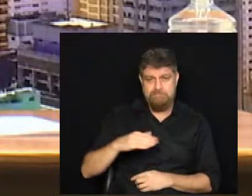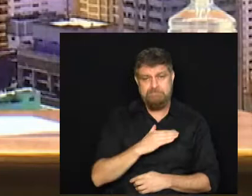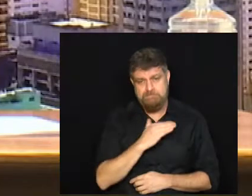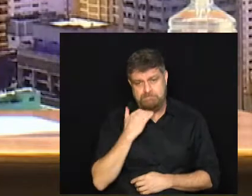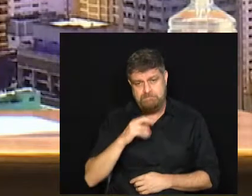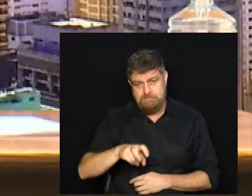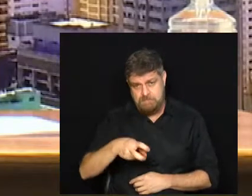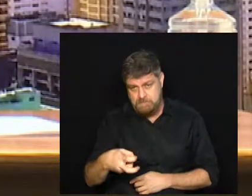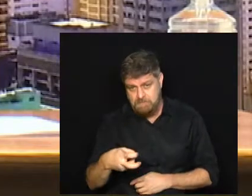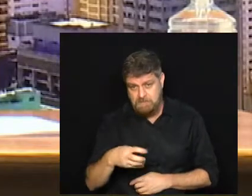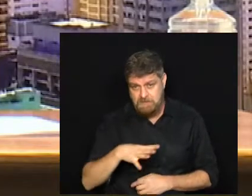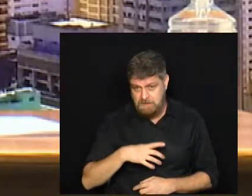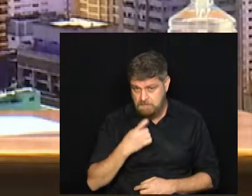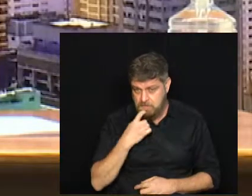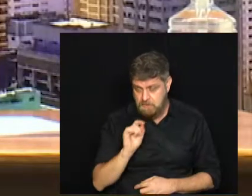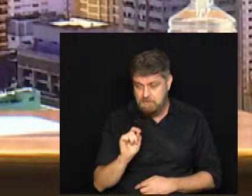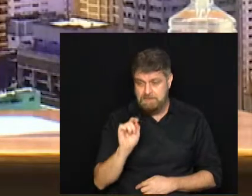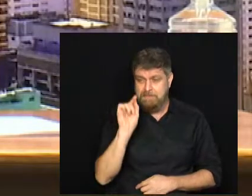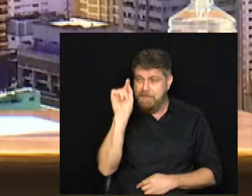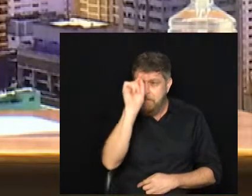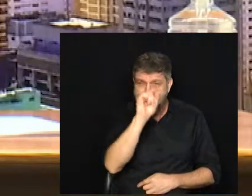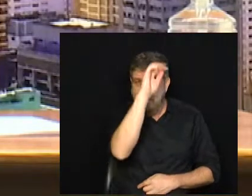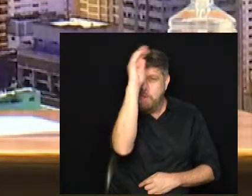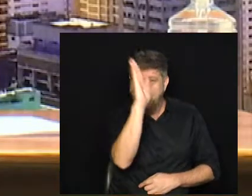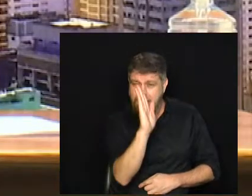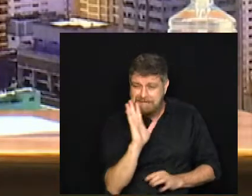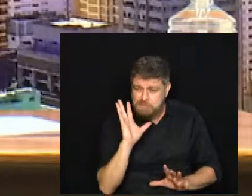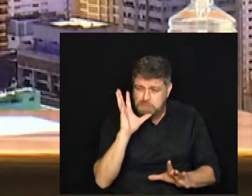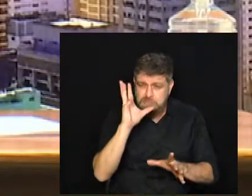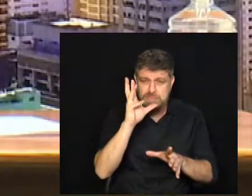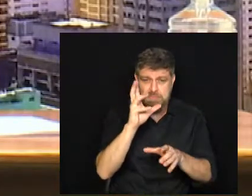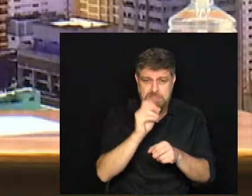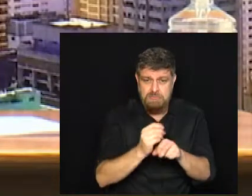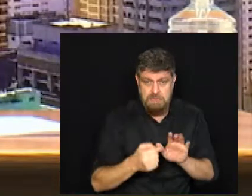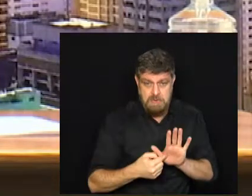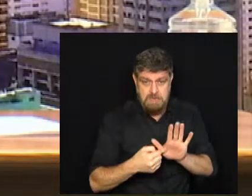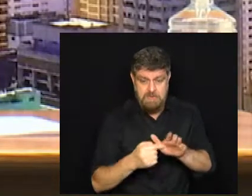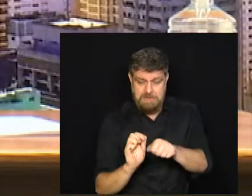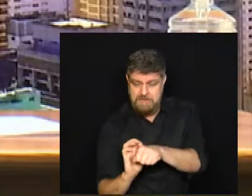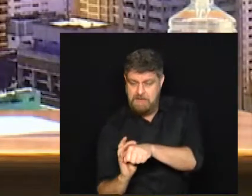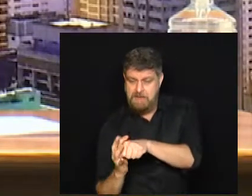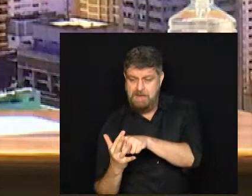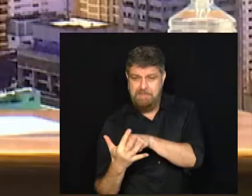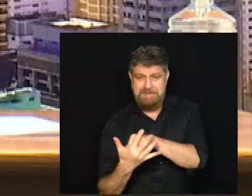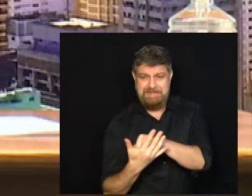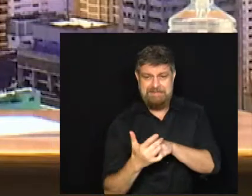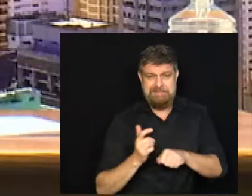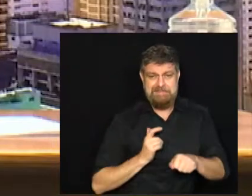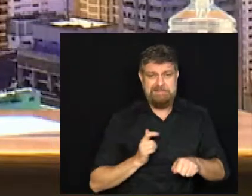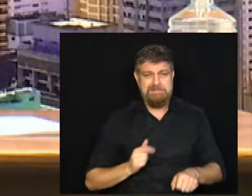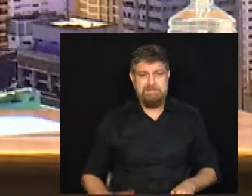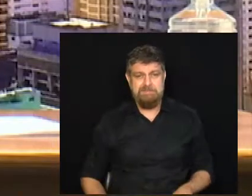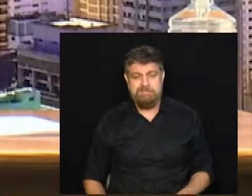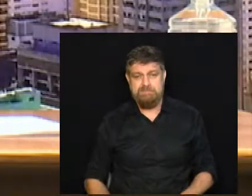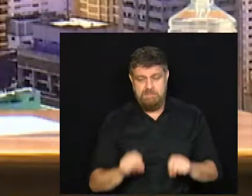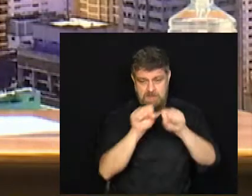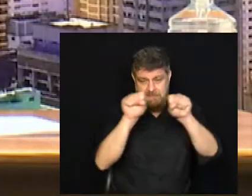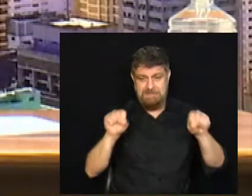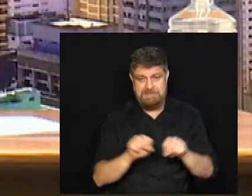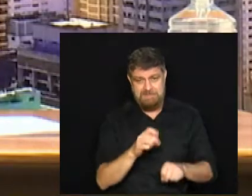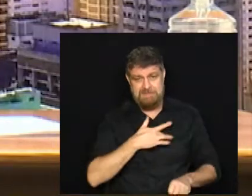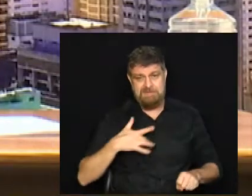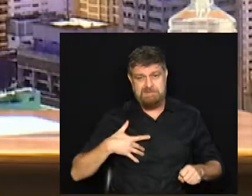Isso não é só Campinas, é o Brasil inteiro. Isso mostra que essa pandemia está desestruturando o sistema de